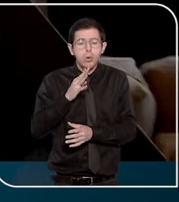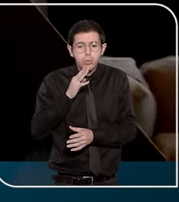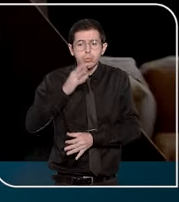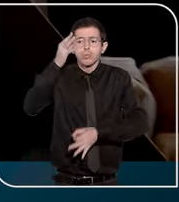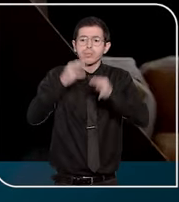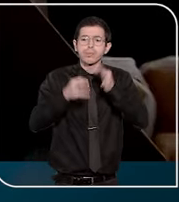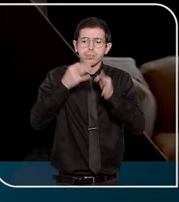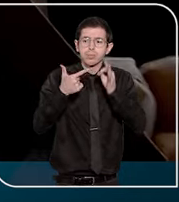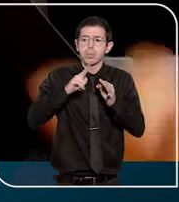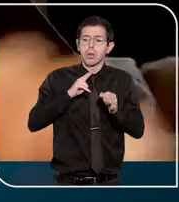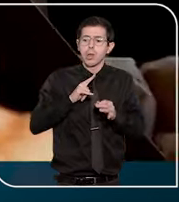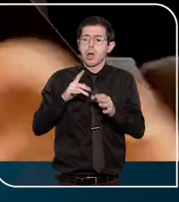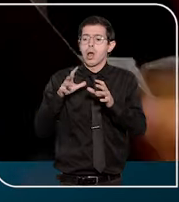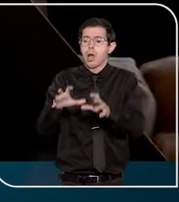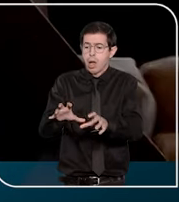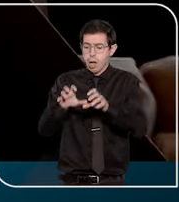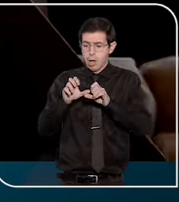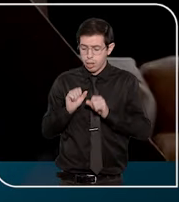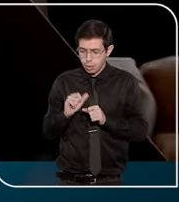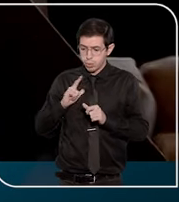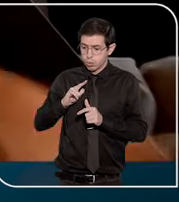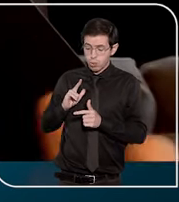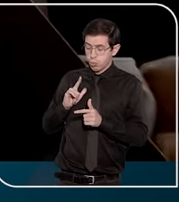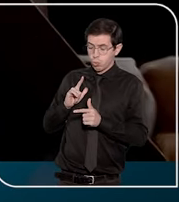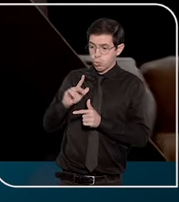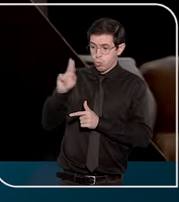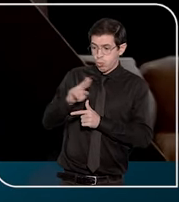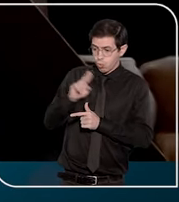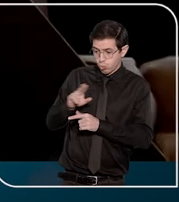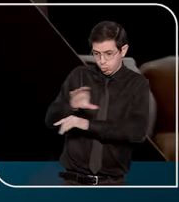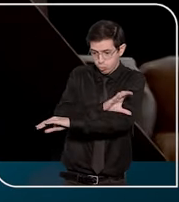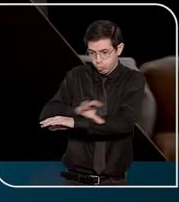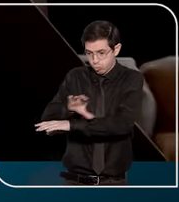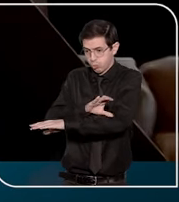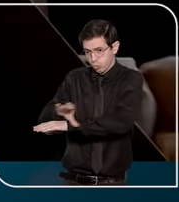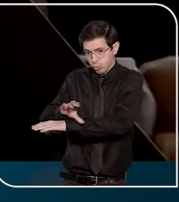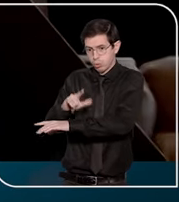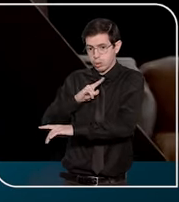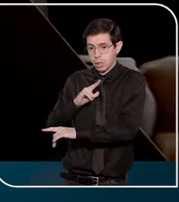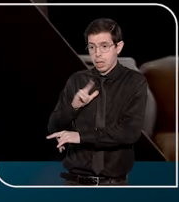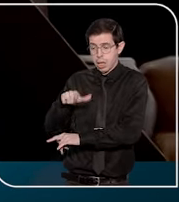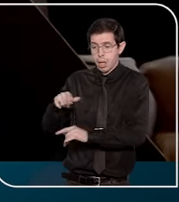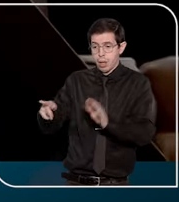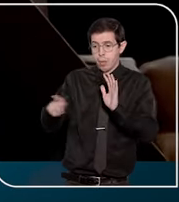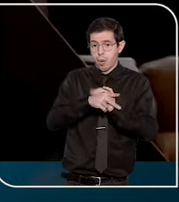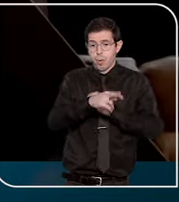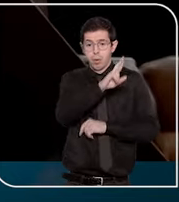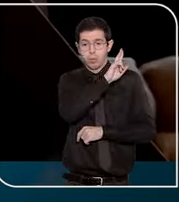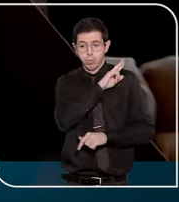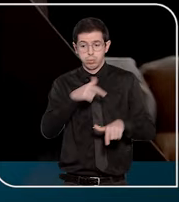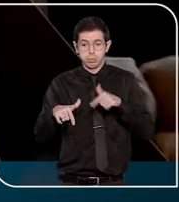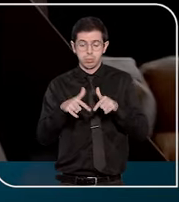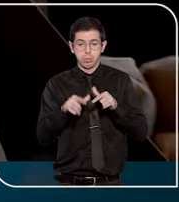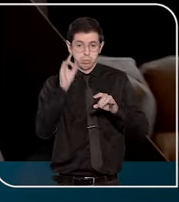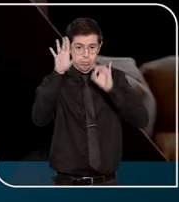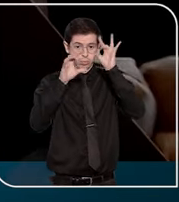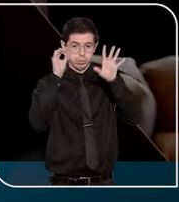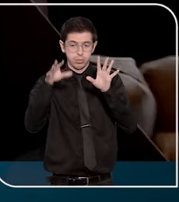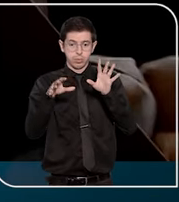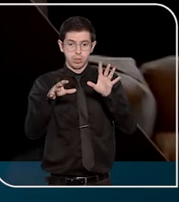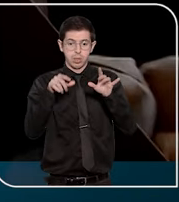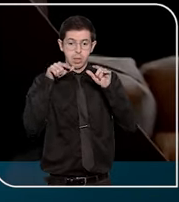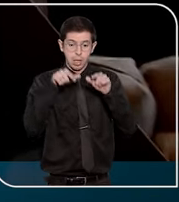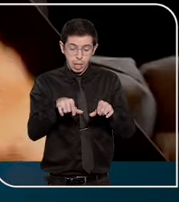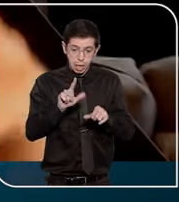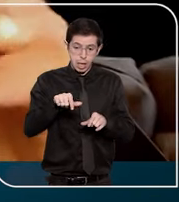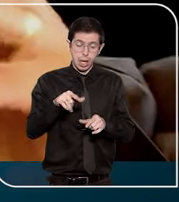provimento que não utilizam a via do concurso público, que são também cargos excepcionais, a legitimidade do Poder Judiciário está na fundamentação